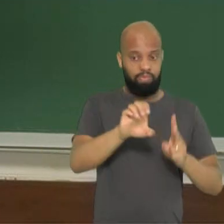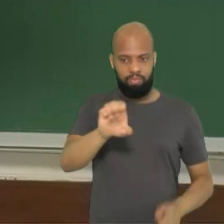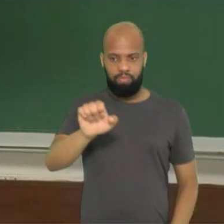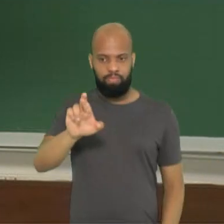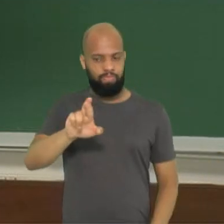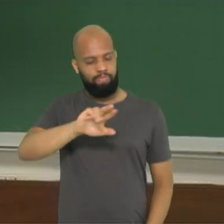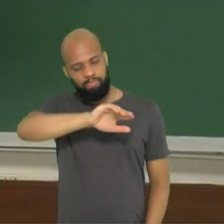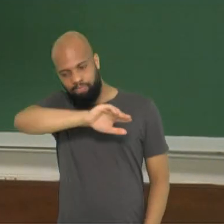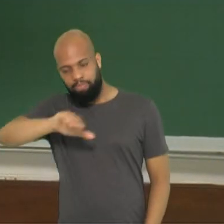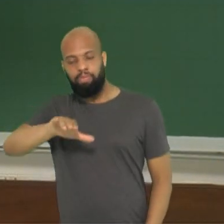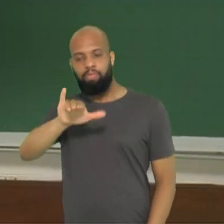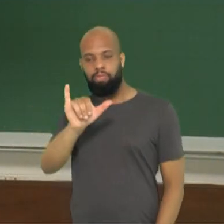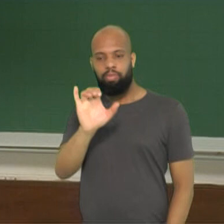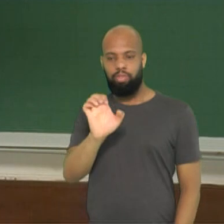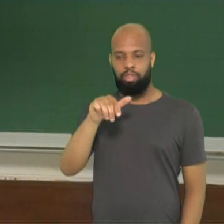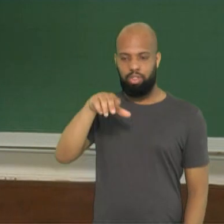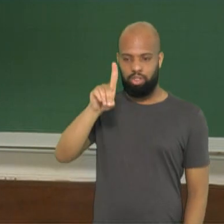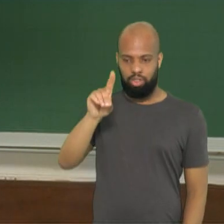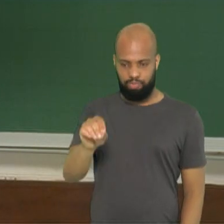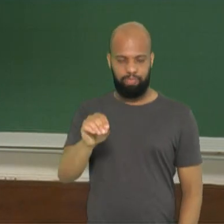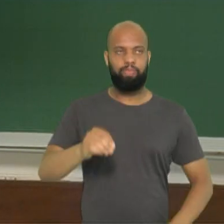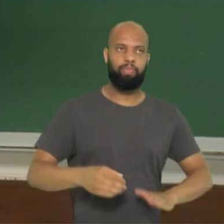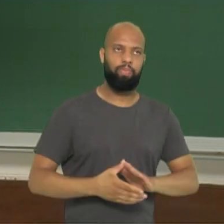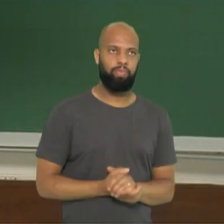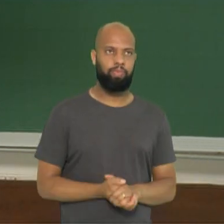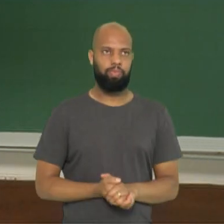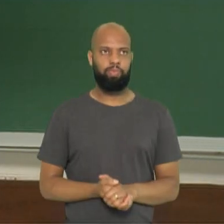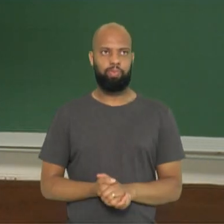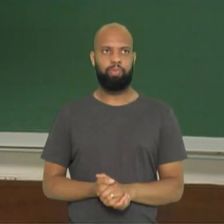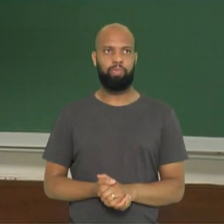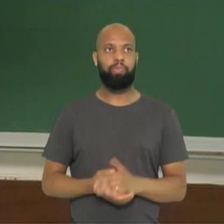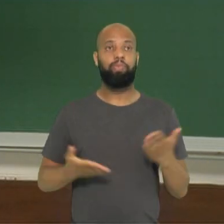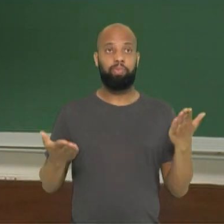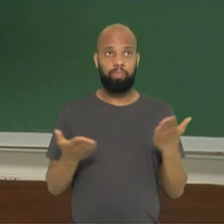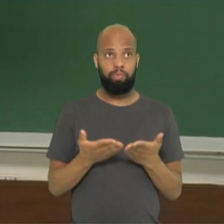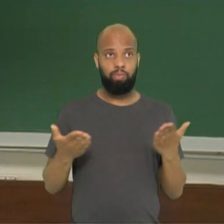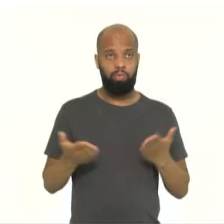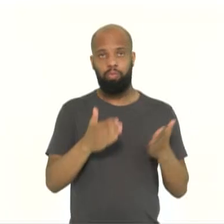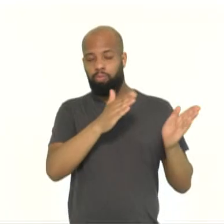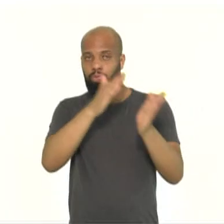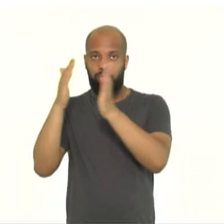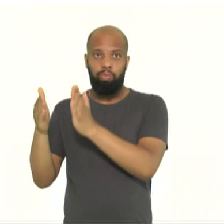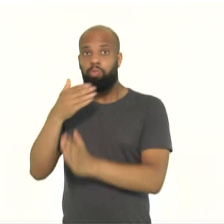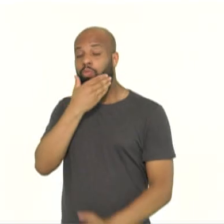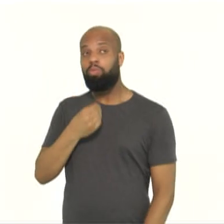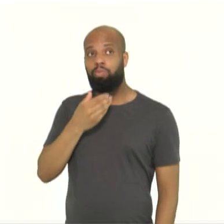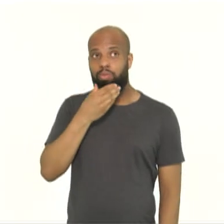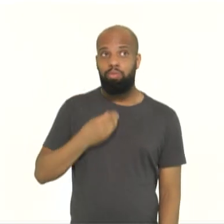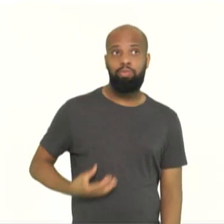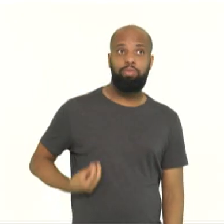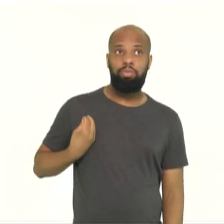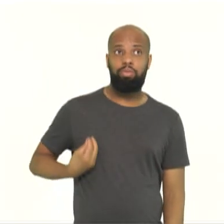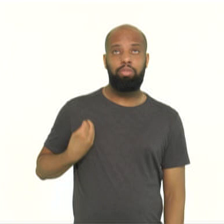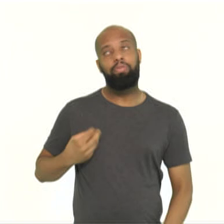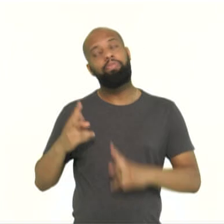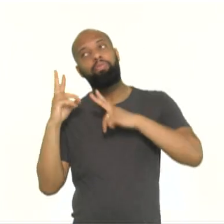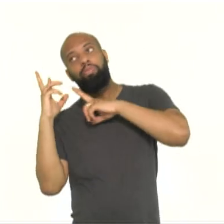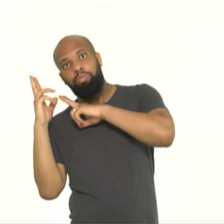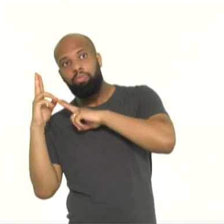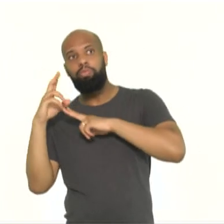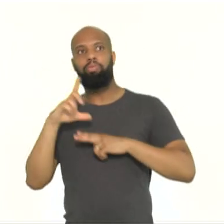ler ficou leyendo. Bien? O próximo. El niño está